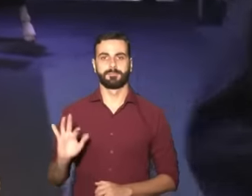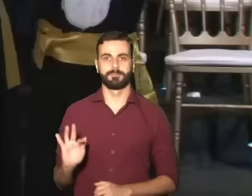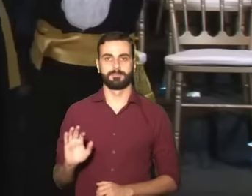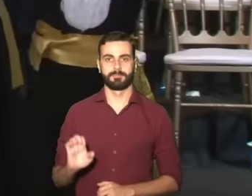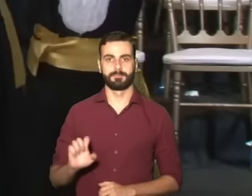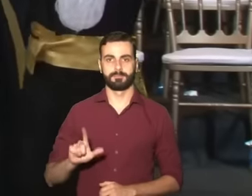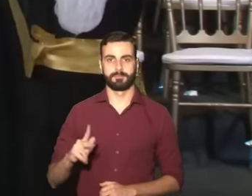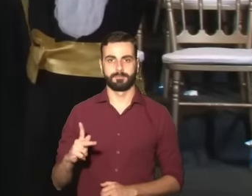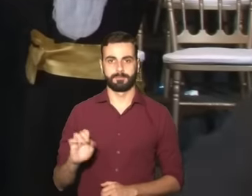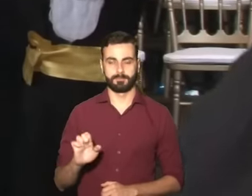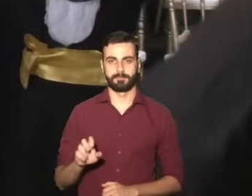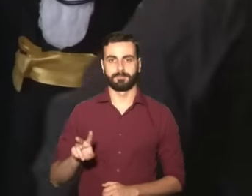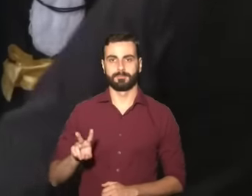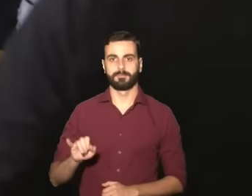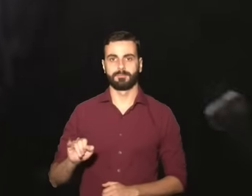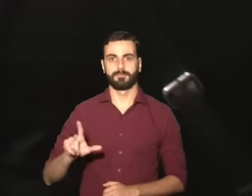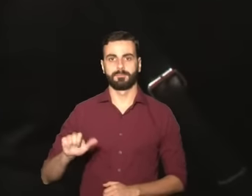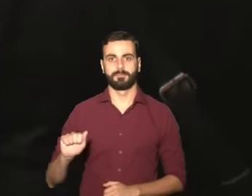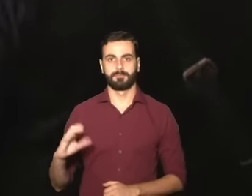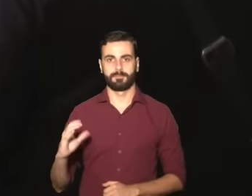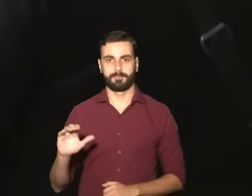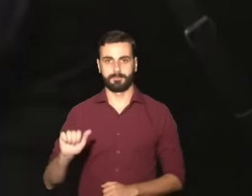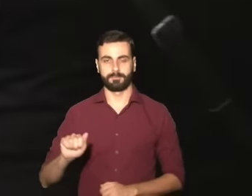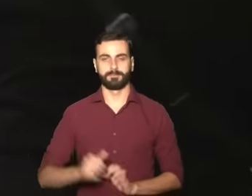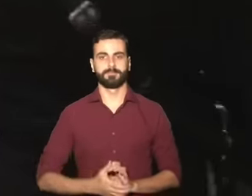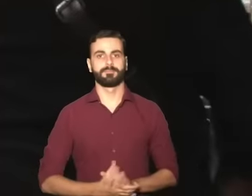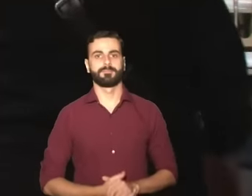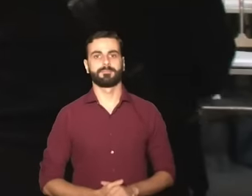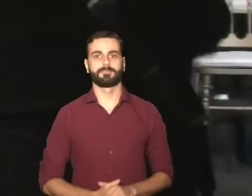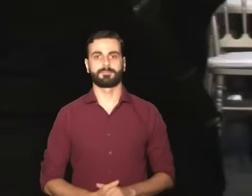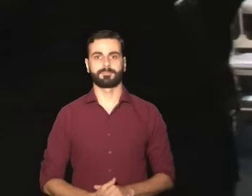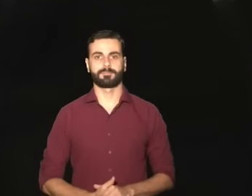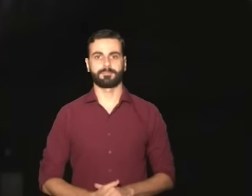Felipe Vilaça Guimarães de Oliveira.